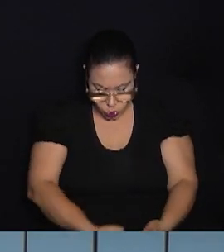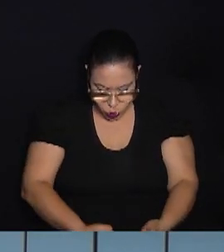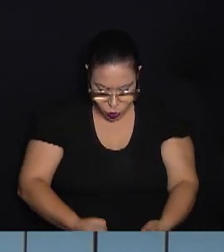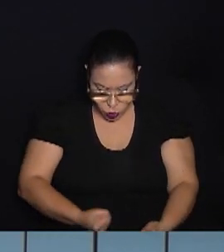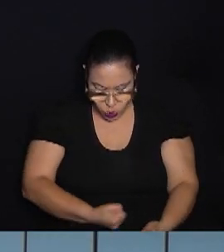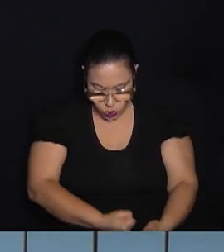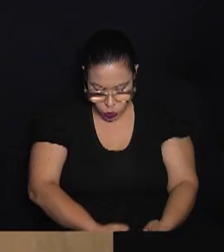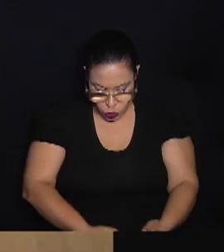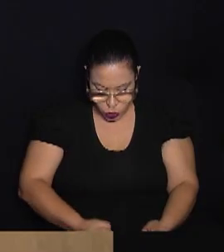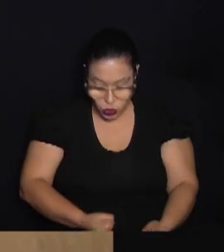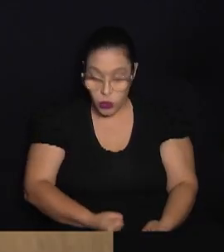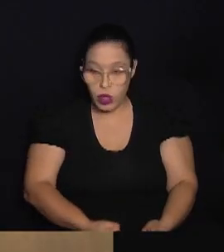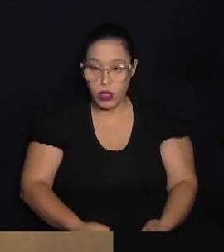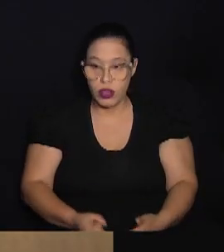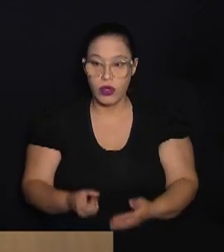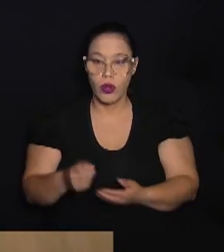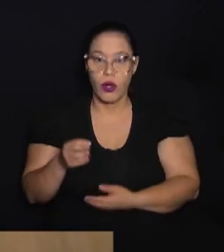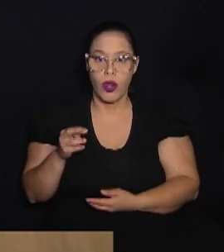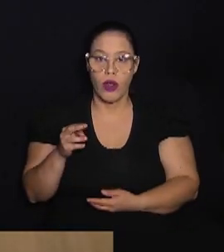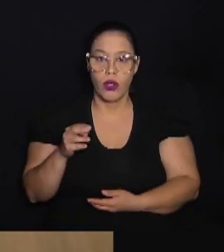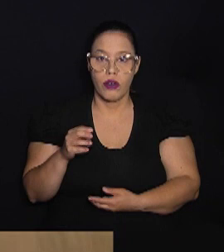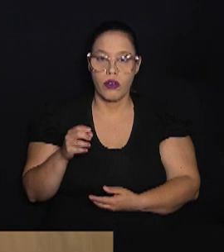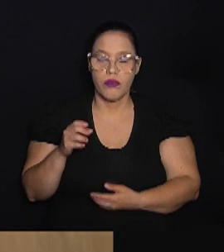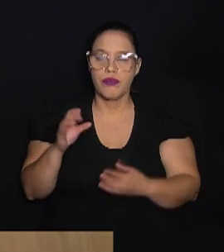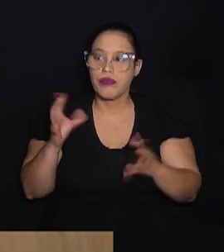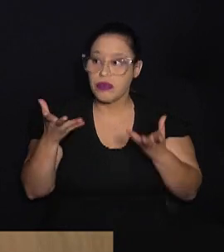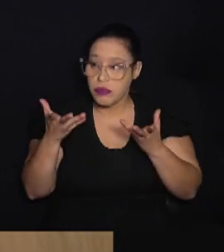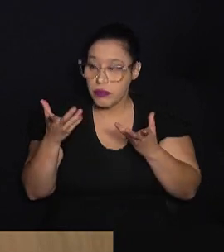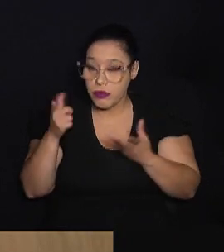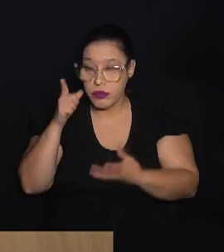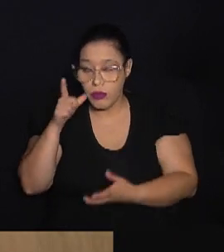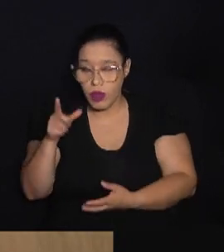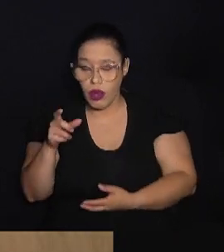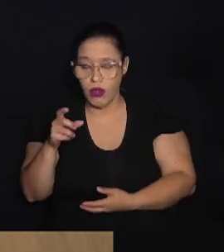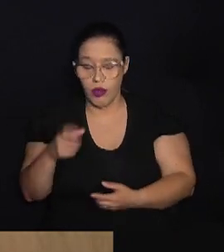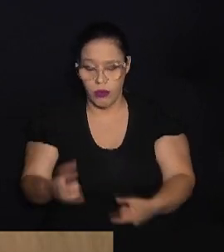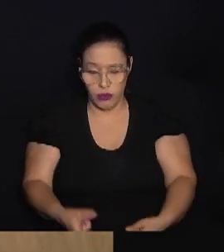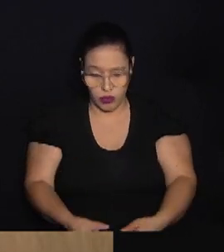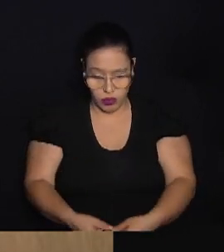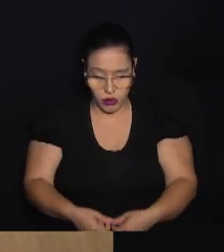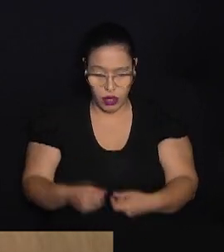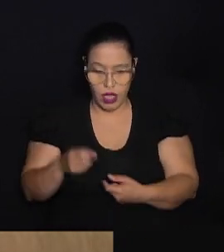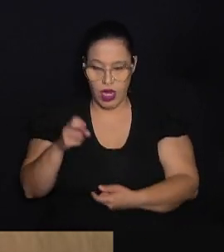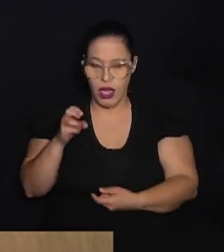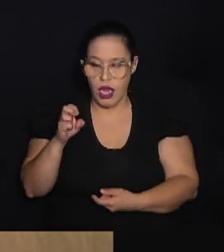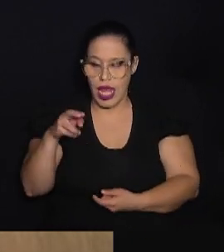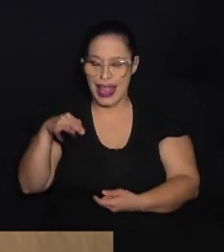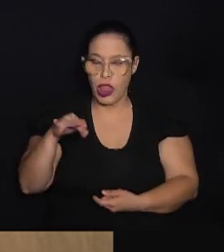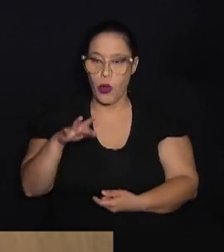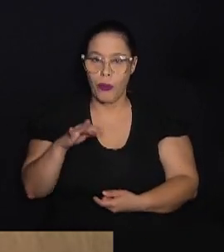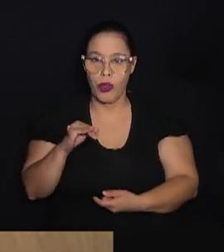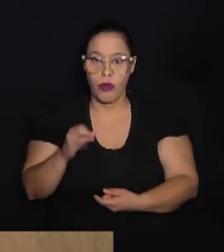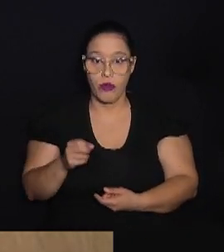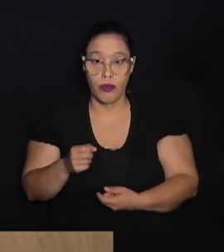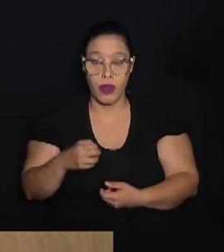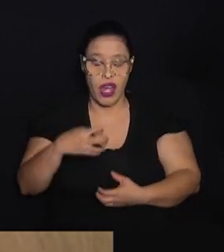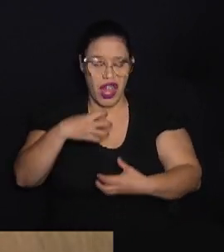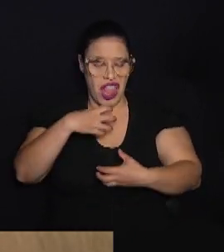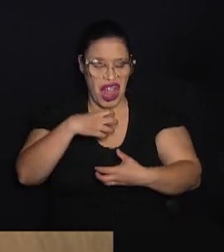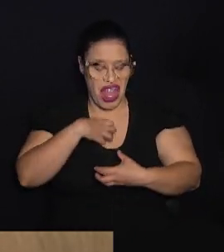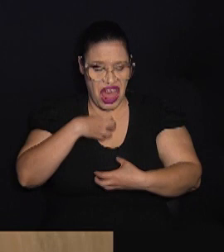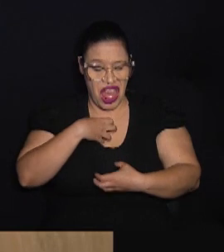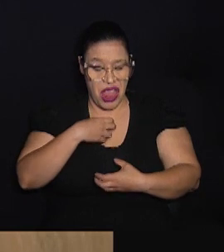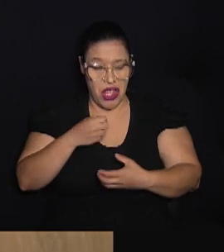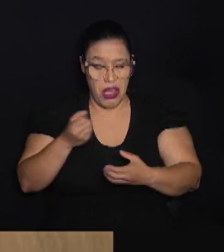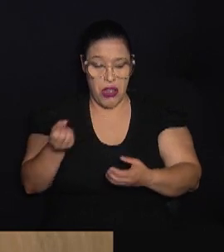câncer? A grande vantagem, Ana Paula, do câncer de endométrio é que ele dá sintomas muito cedo. Por